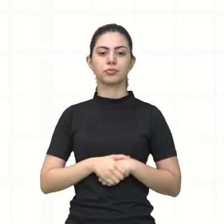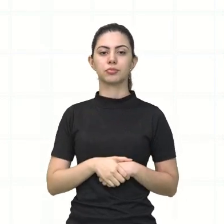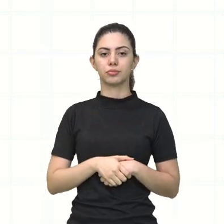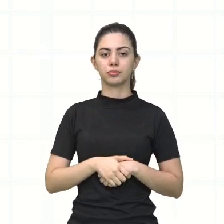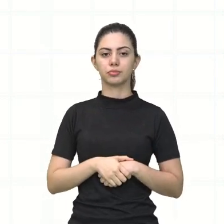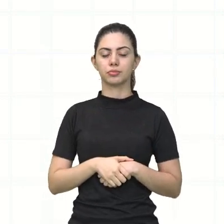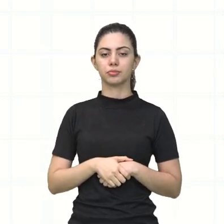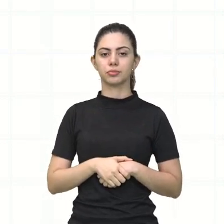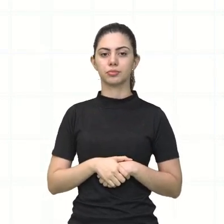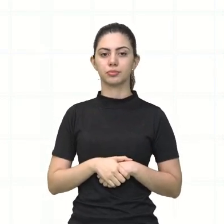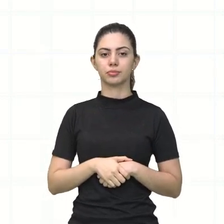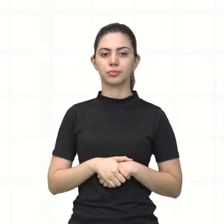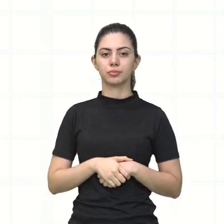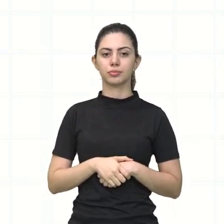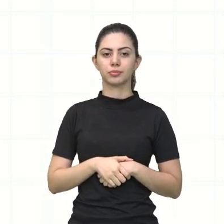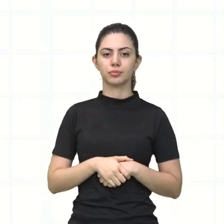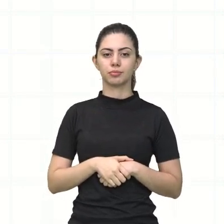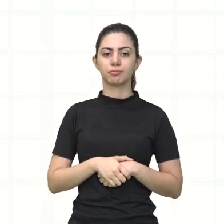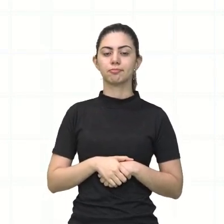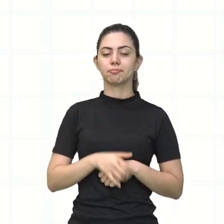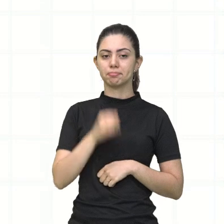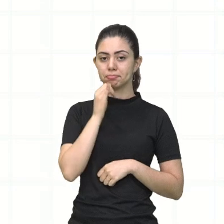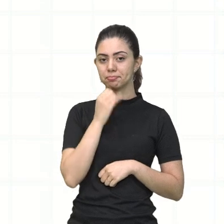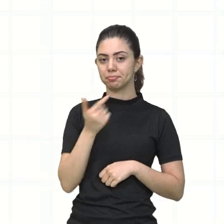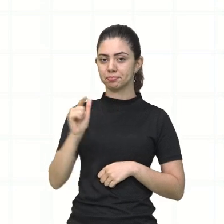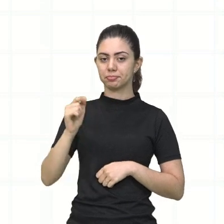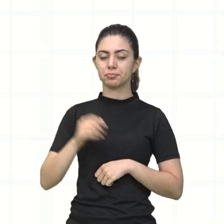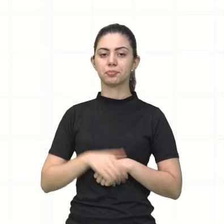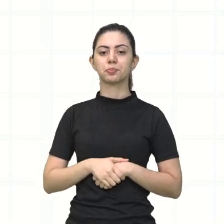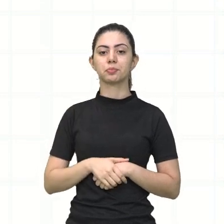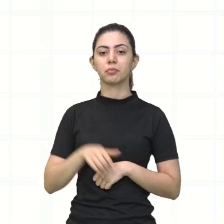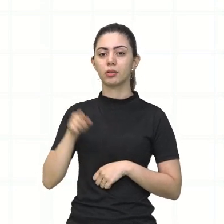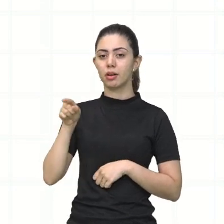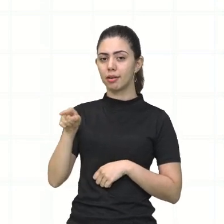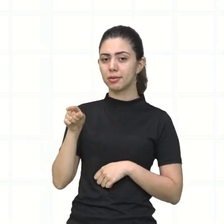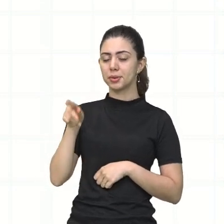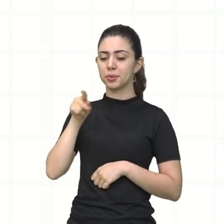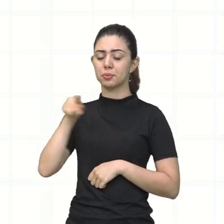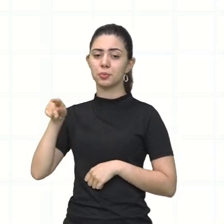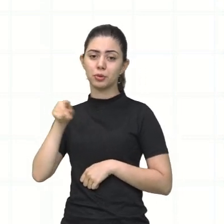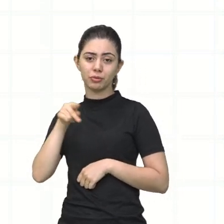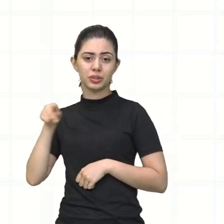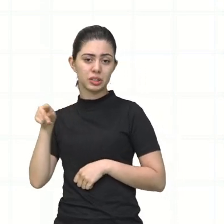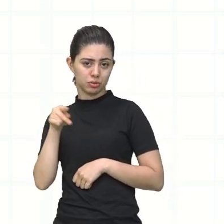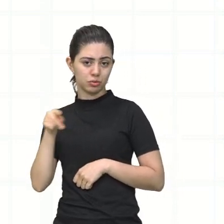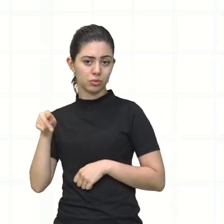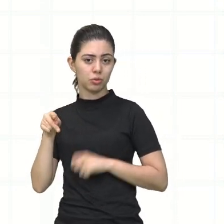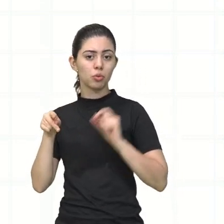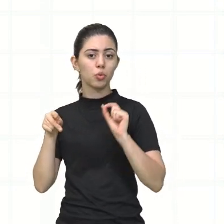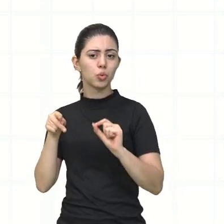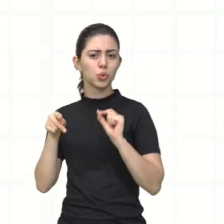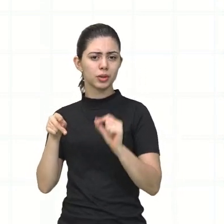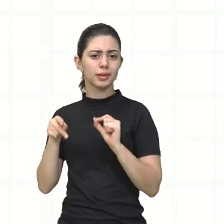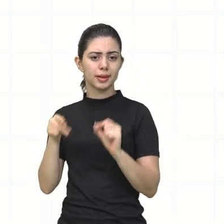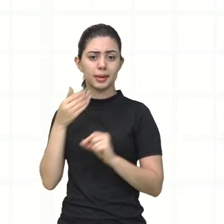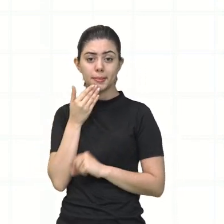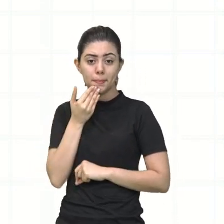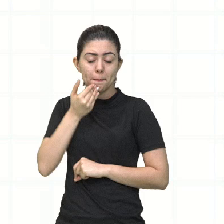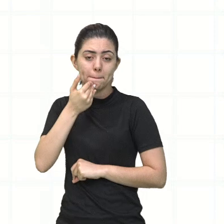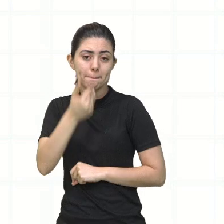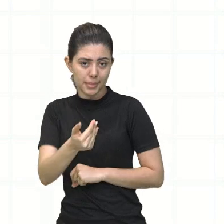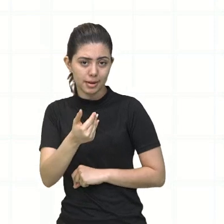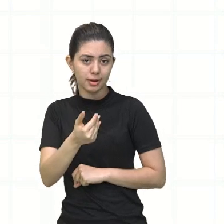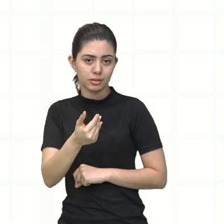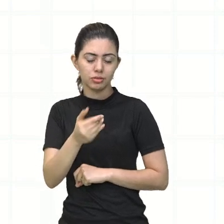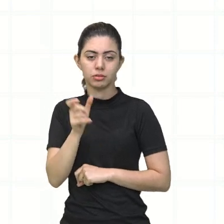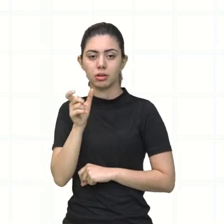indireto. O professor insiste em que? O professor insiste, a minha oração principal,